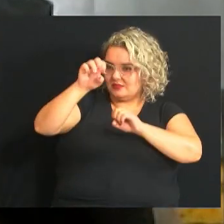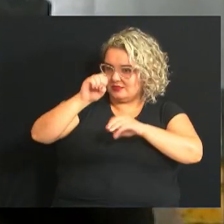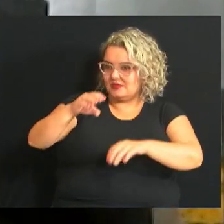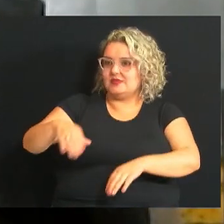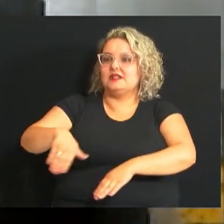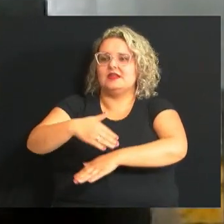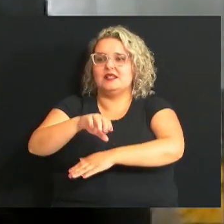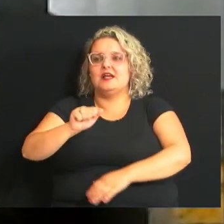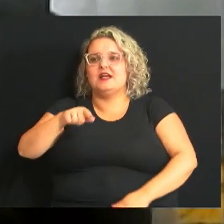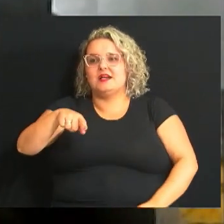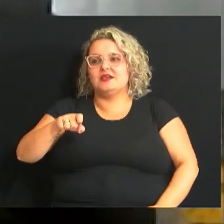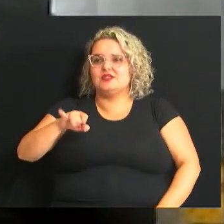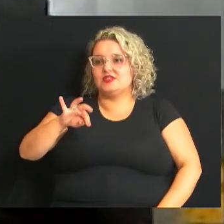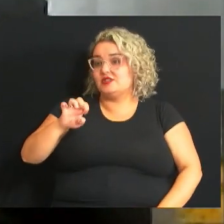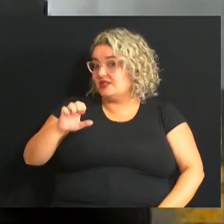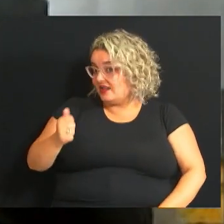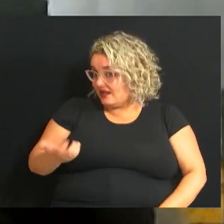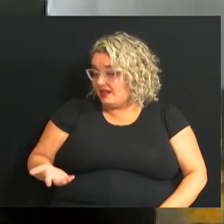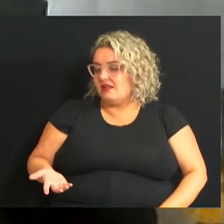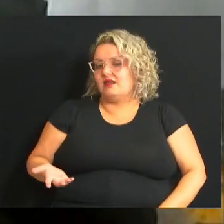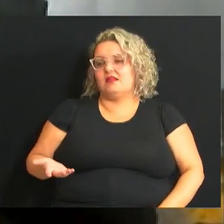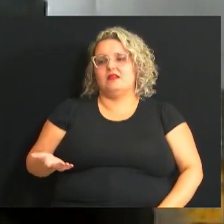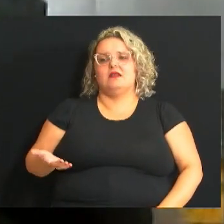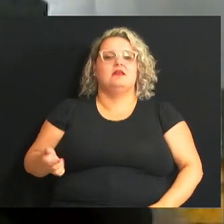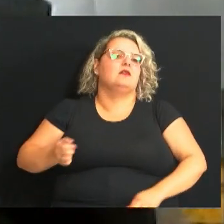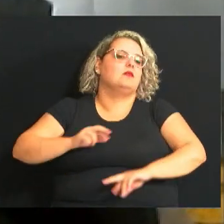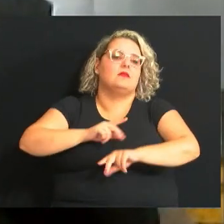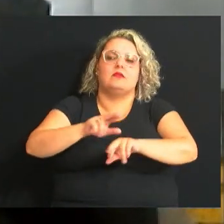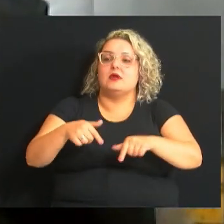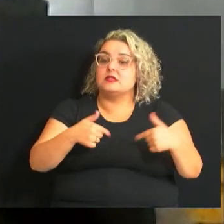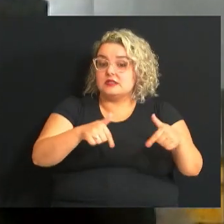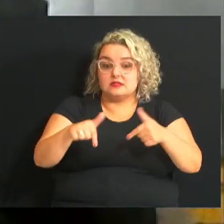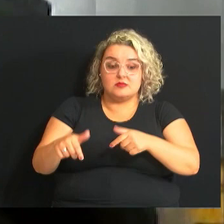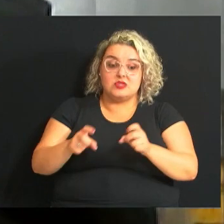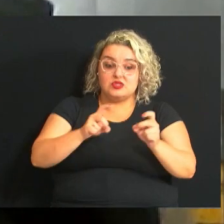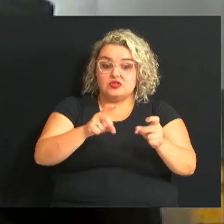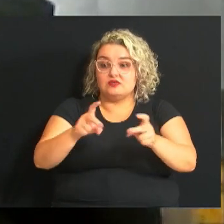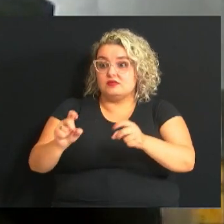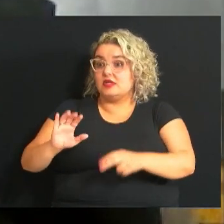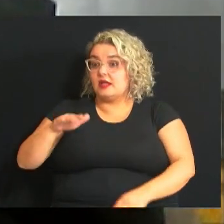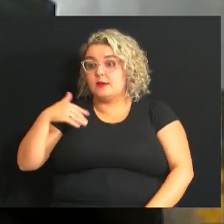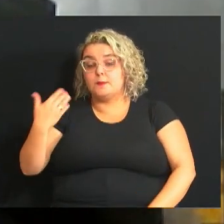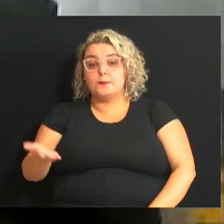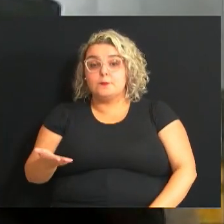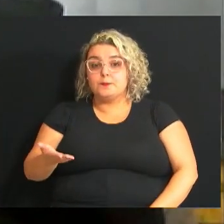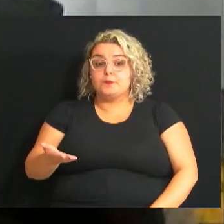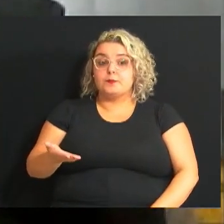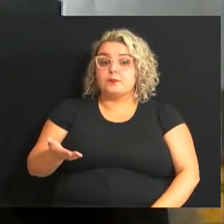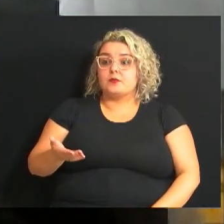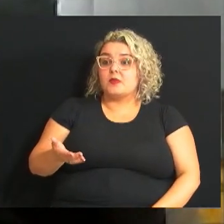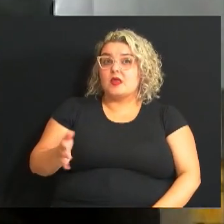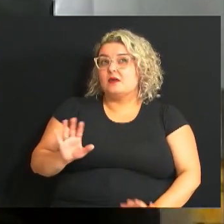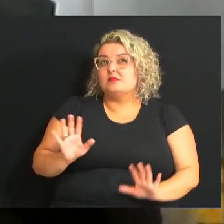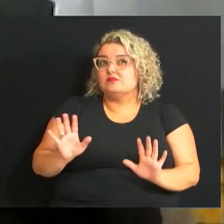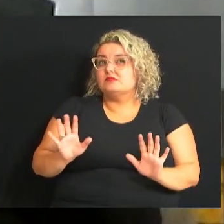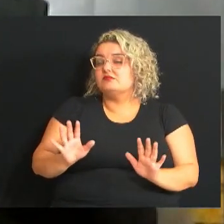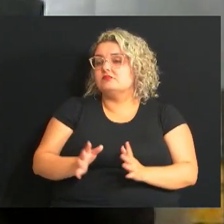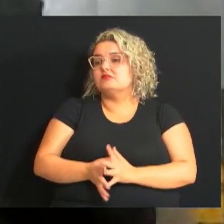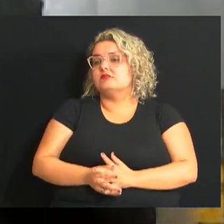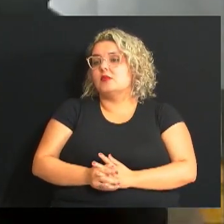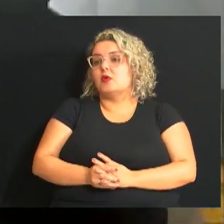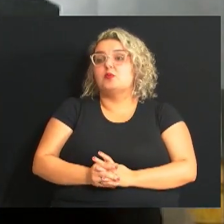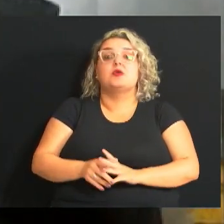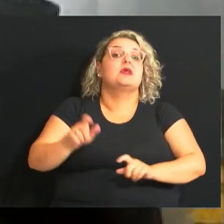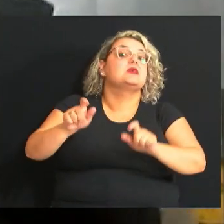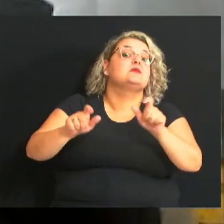Barreto Leme. Então, assim, eu fazia muito esse trabalho de vendedor externo e tudo mais, eu não ligava muito porque as pessoas